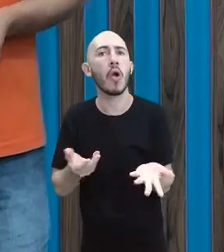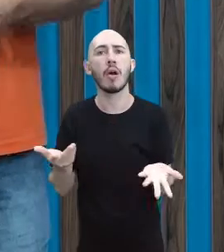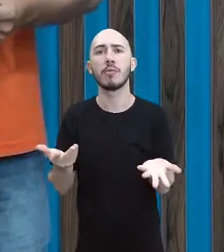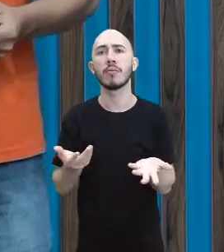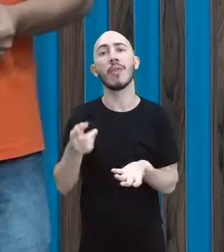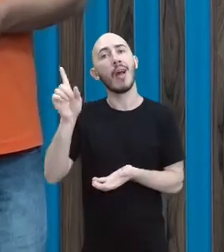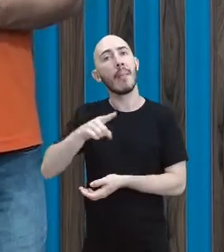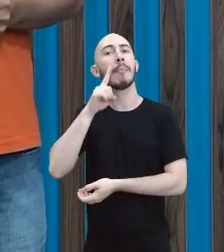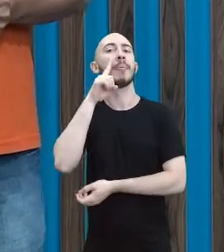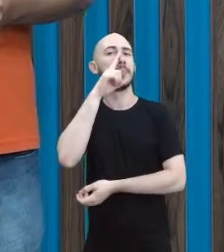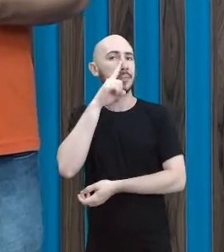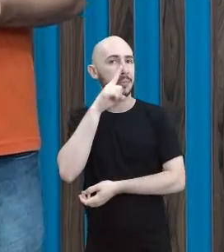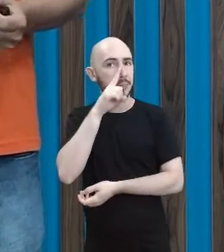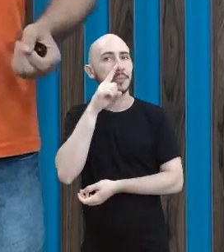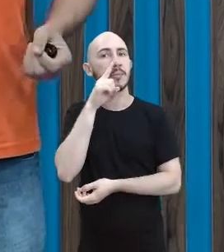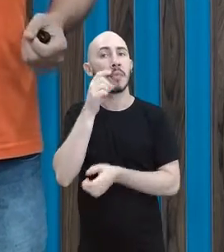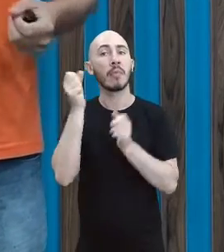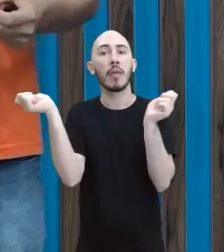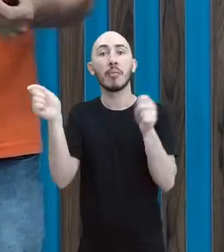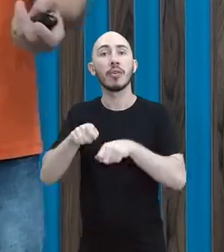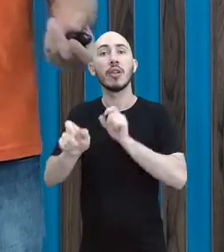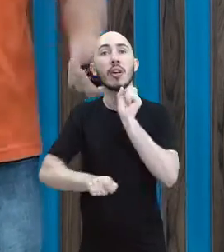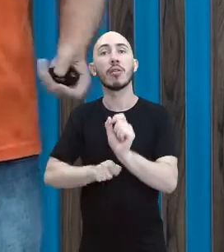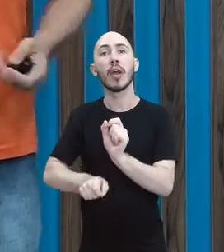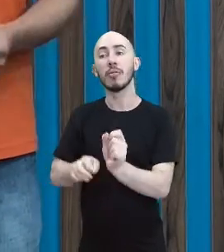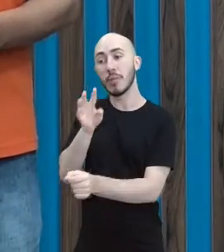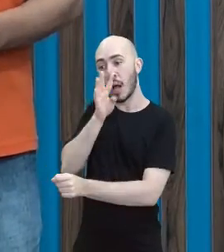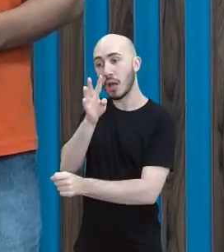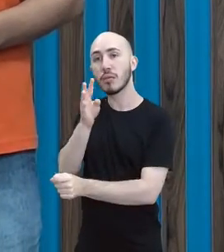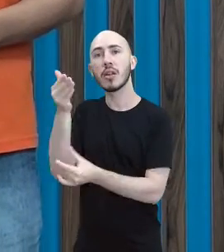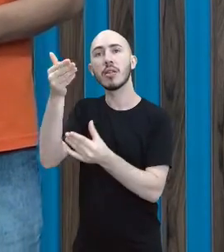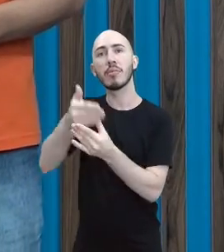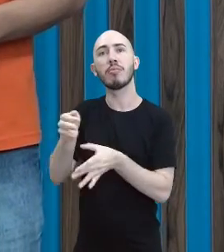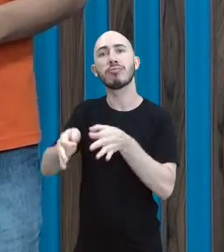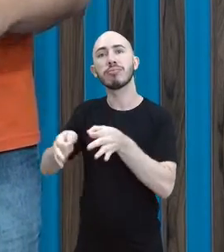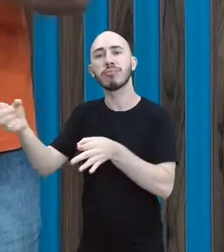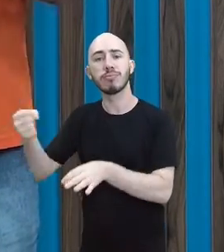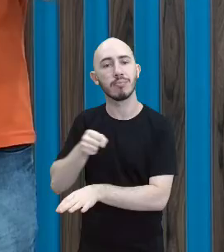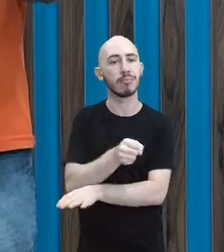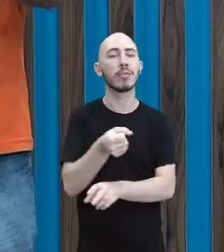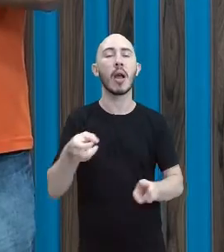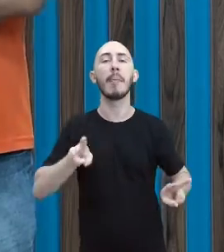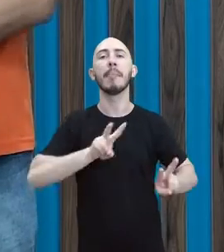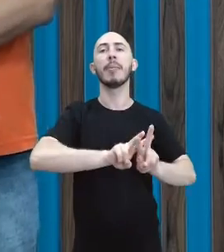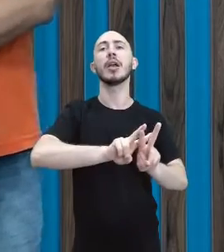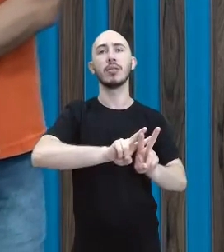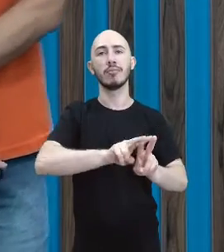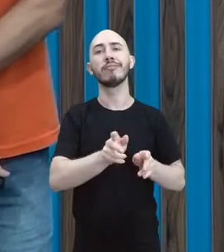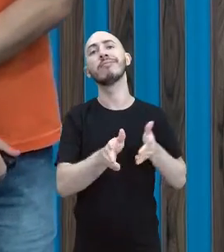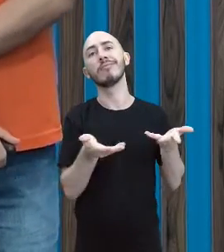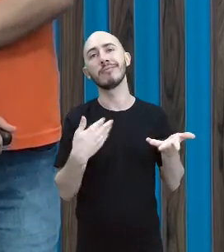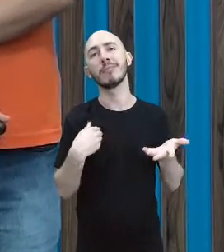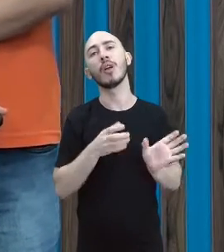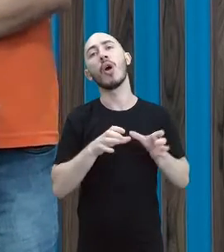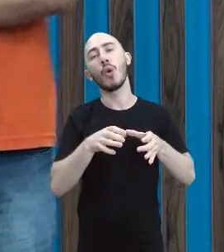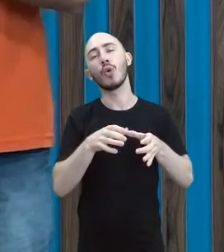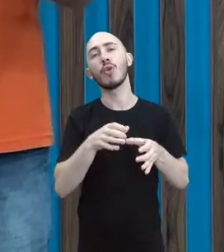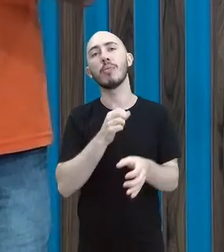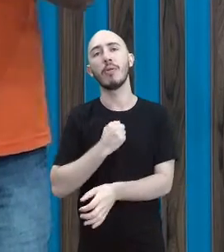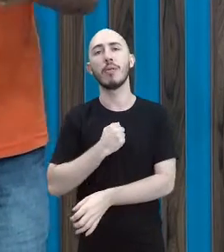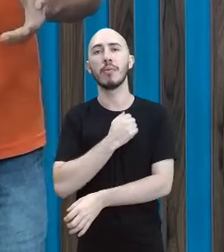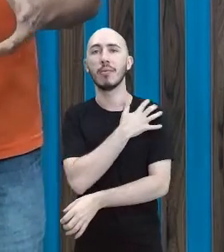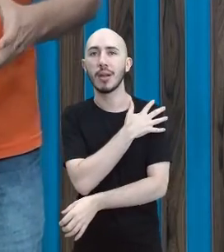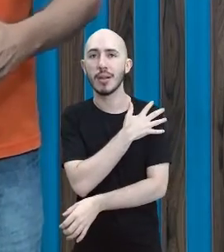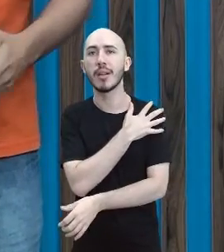num perigo de serem, né, processados e até presos pela ditadura militar, se assim, né, ela interessasse